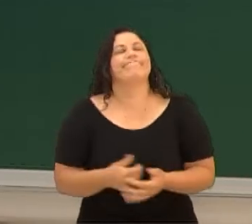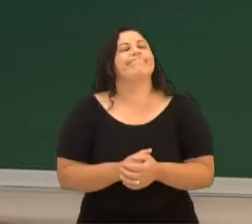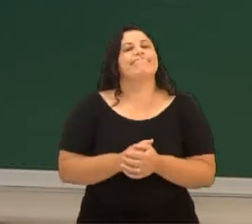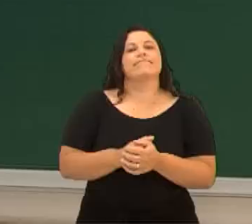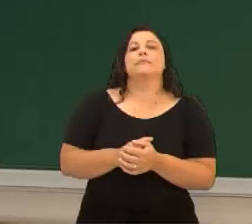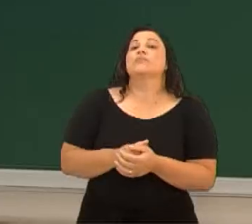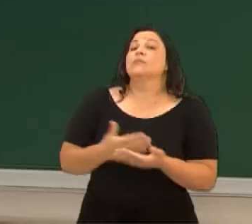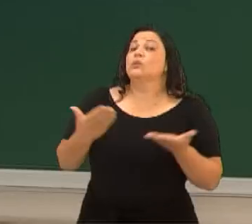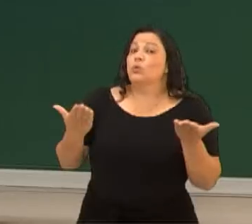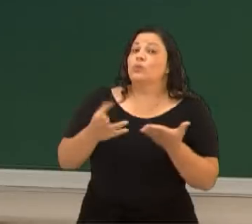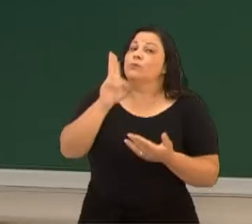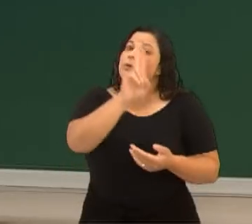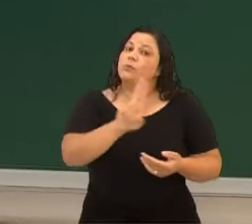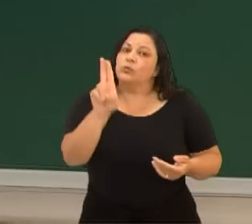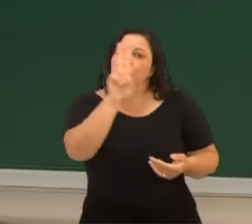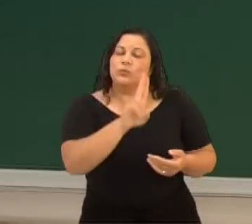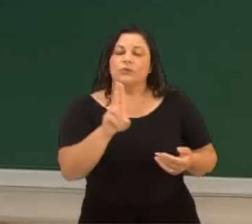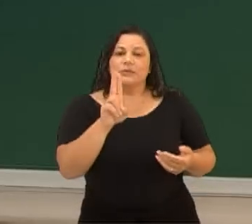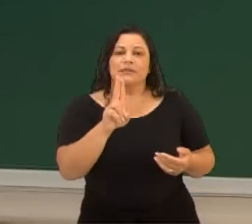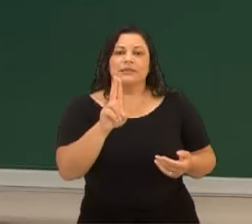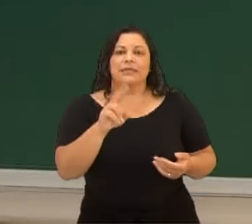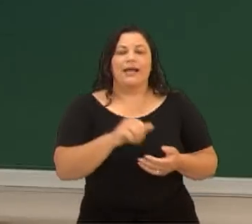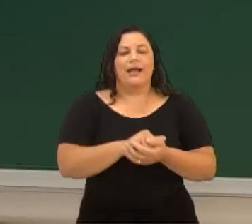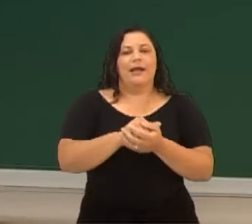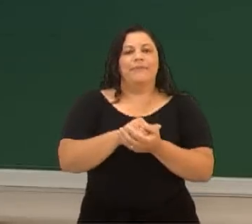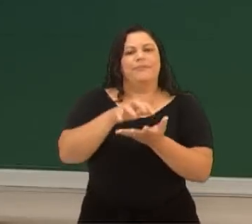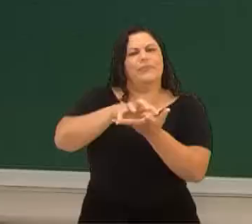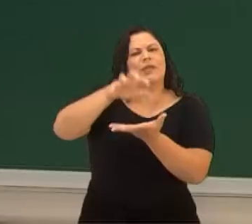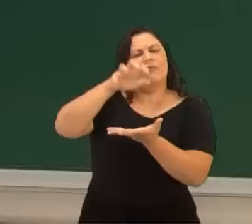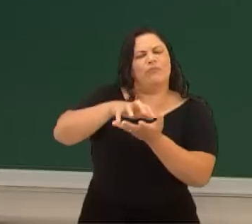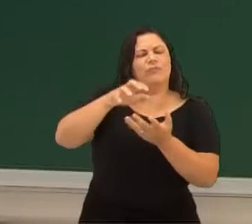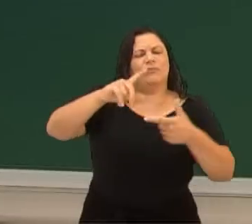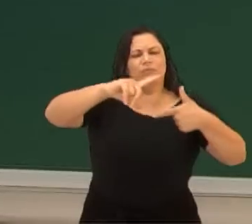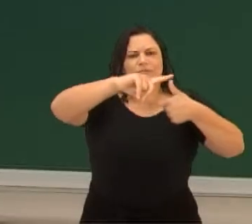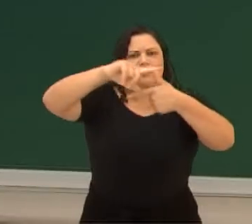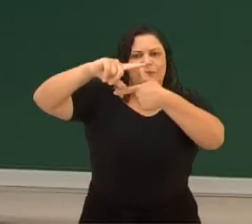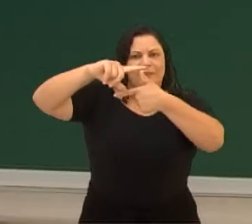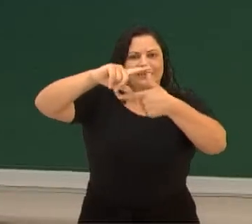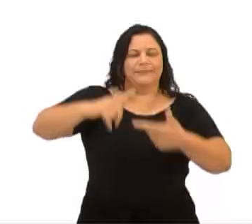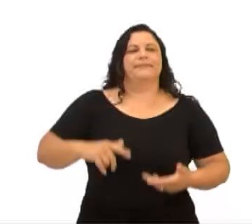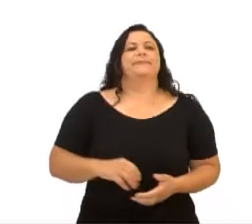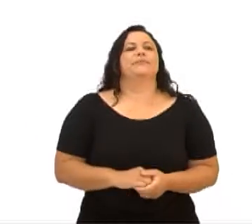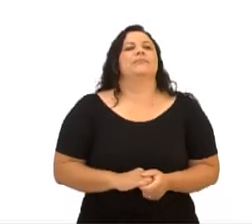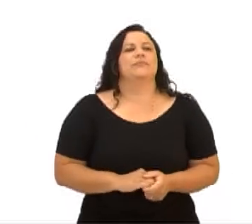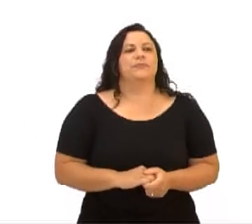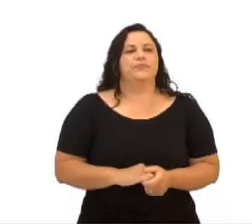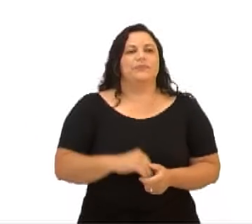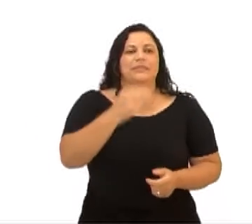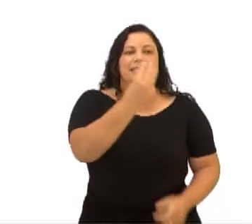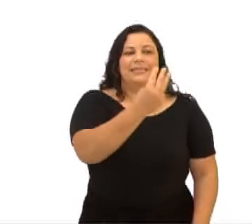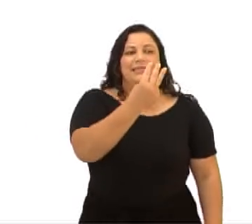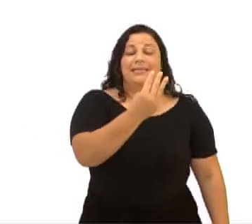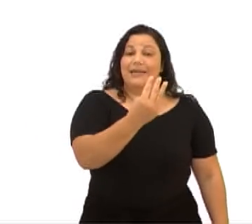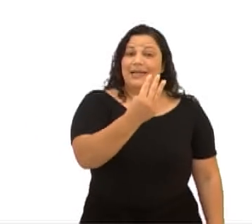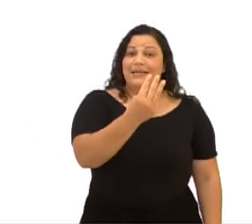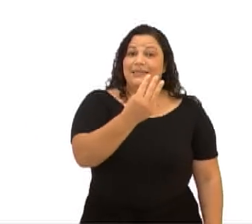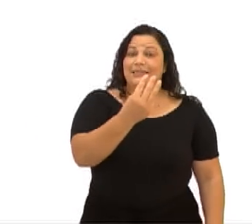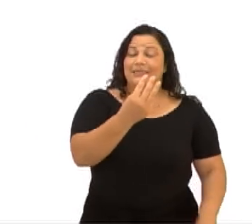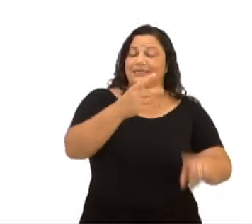seja, nós vamos usar a fórmula do retângulo, que é a base vezes a altura. Então, olhem ali, 3